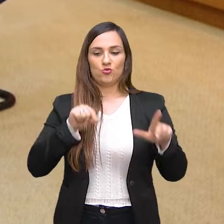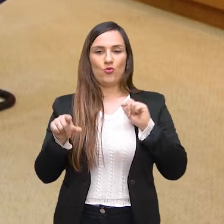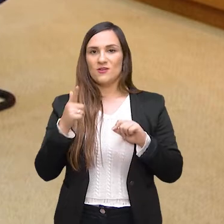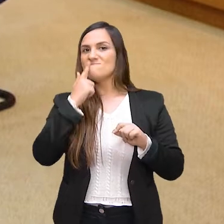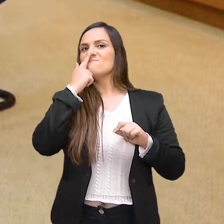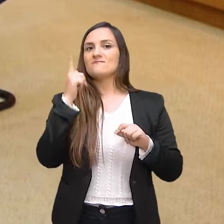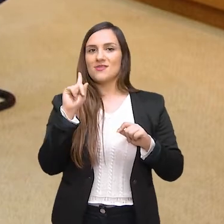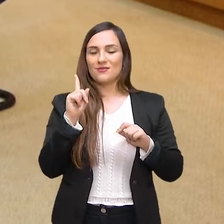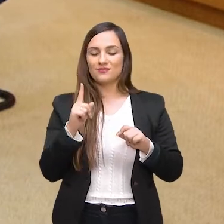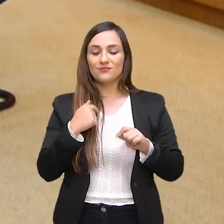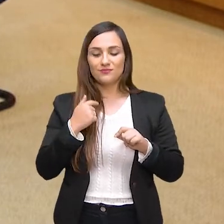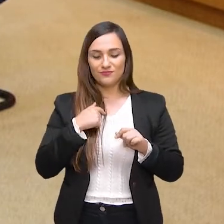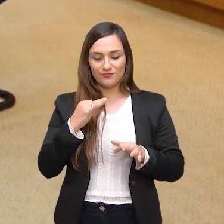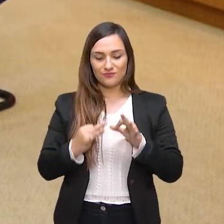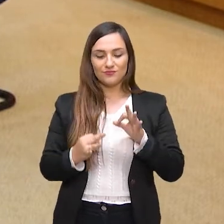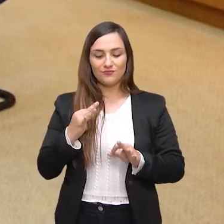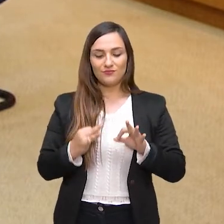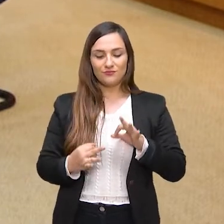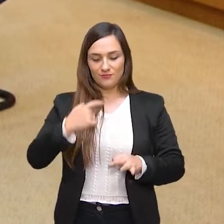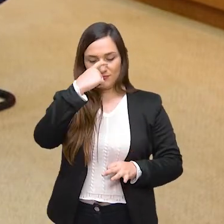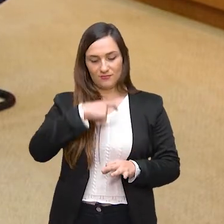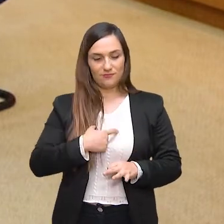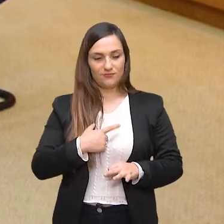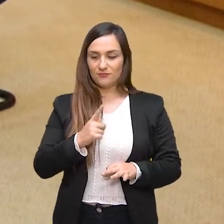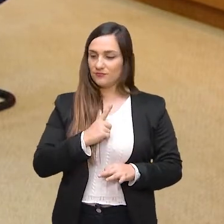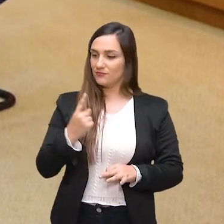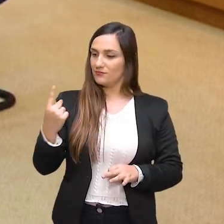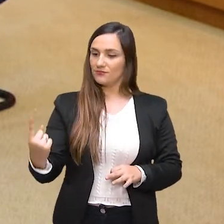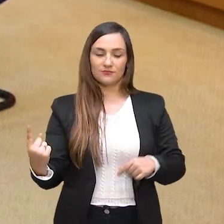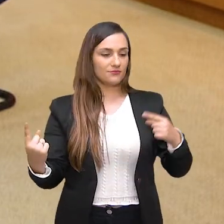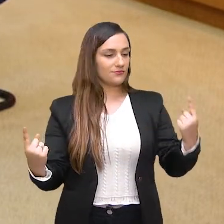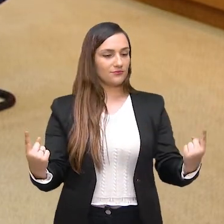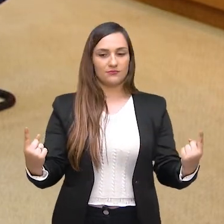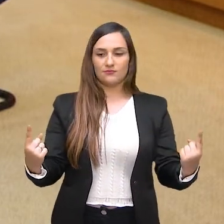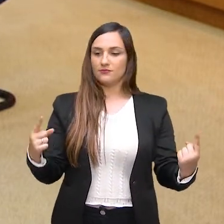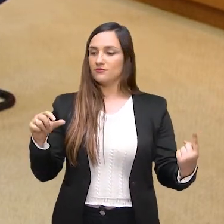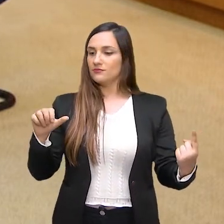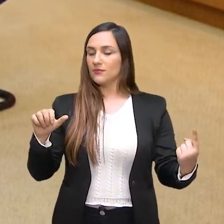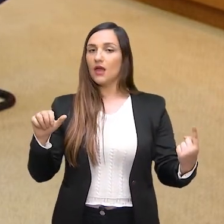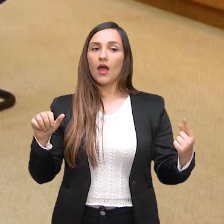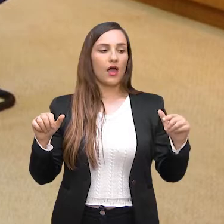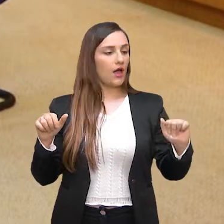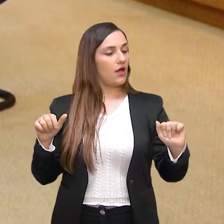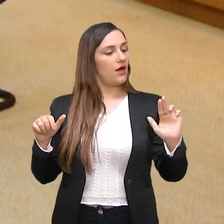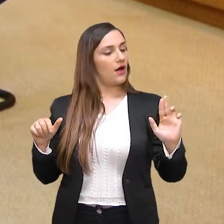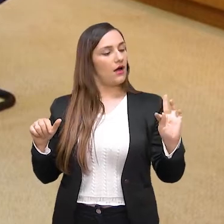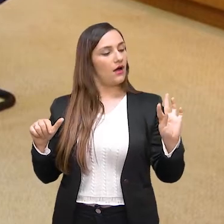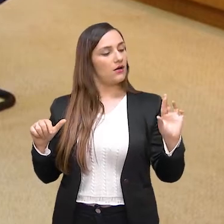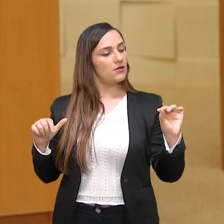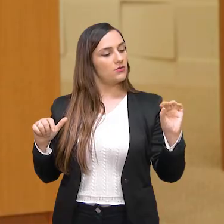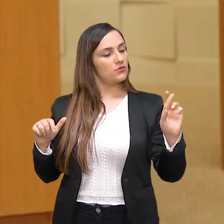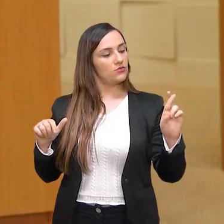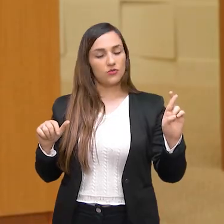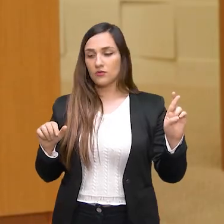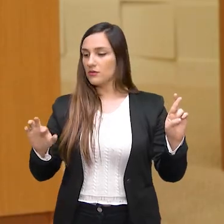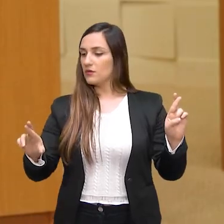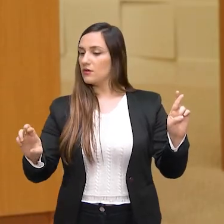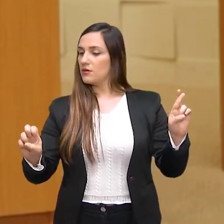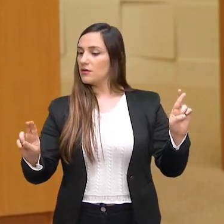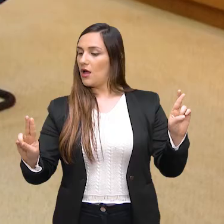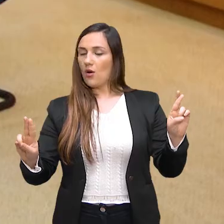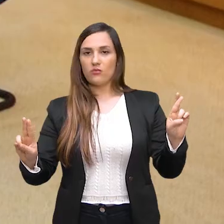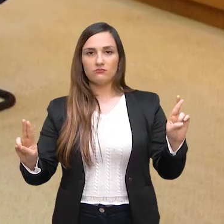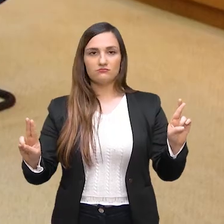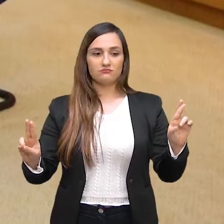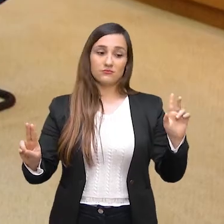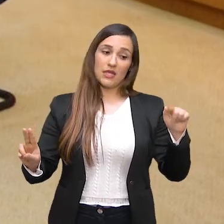o representante do Estado nesse processo, e depois as partes. E as partes são o autor e o réu. E há outros sujeitos